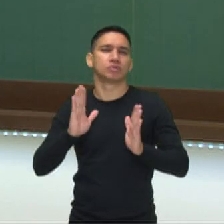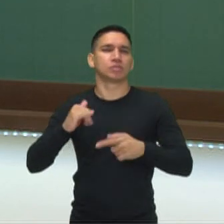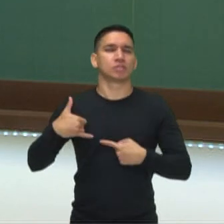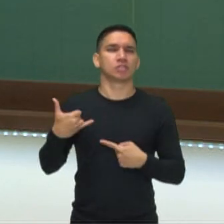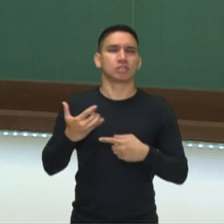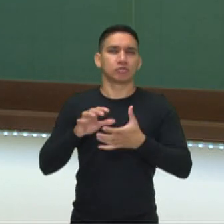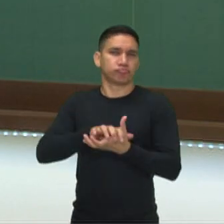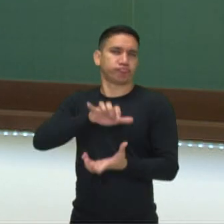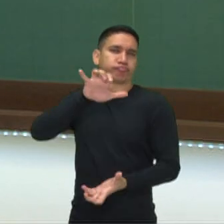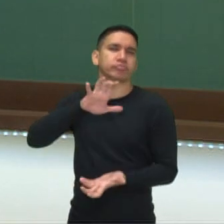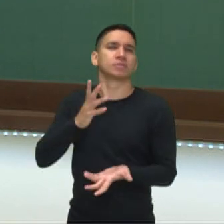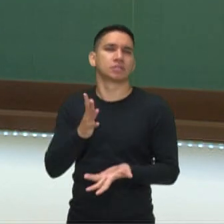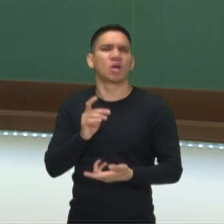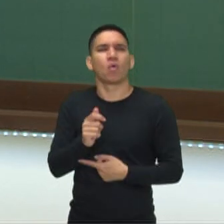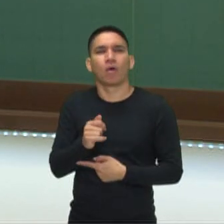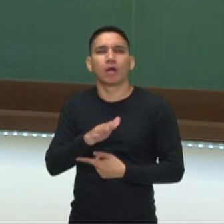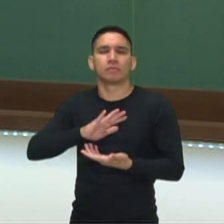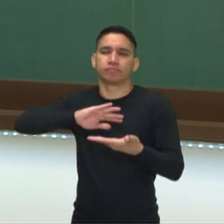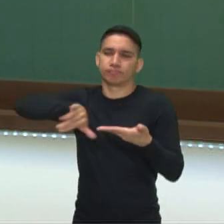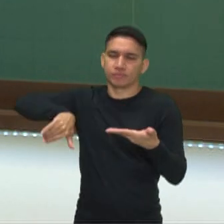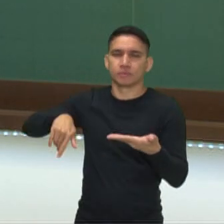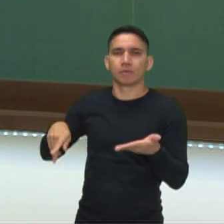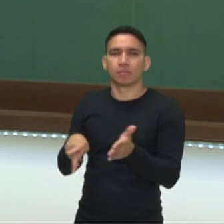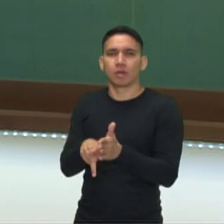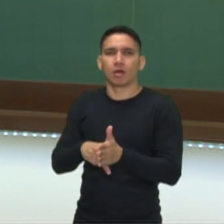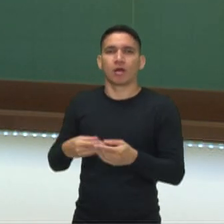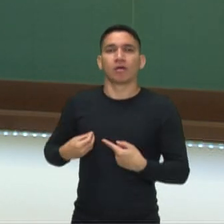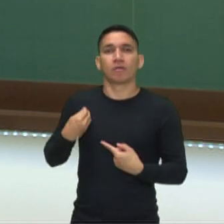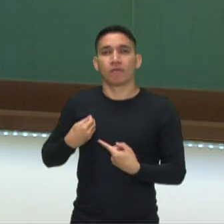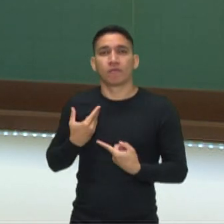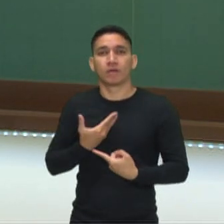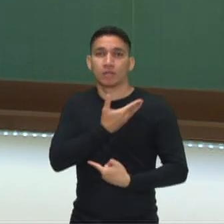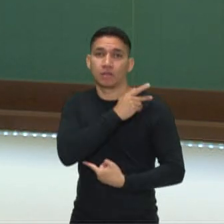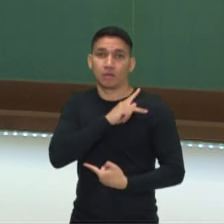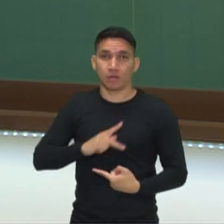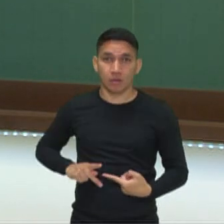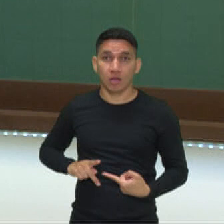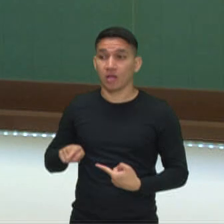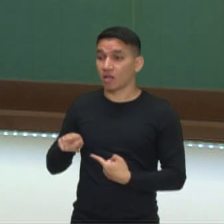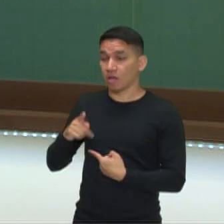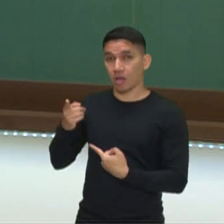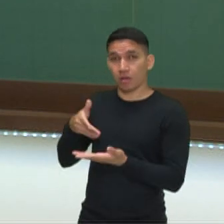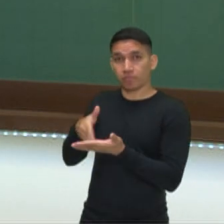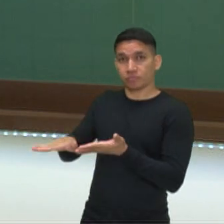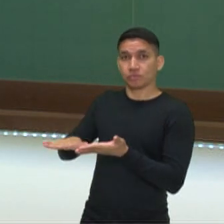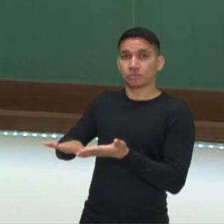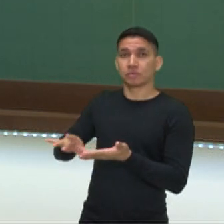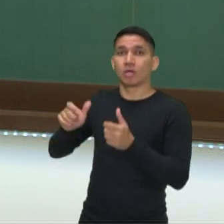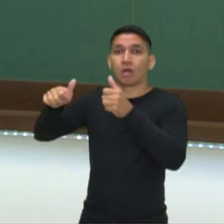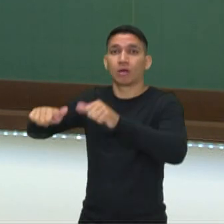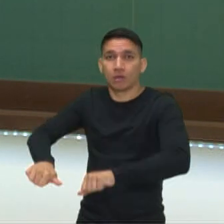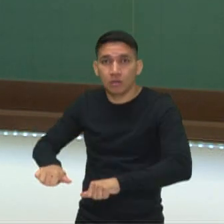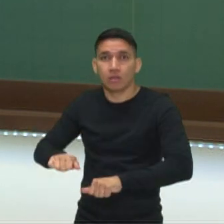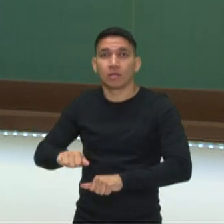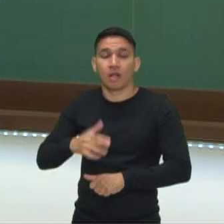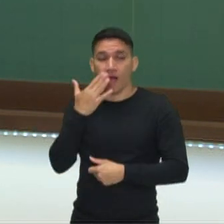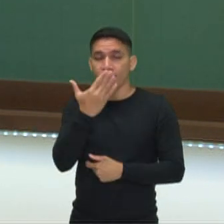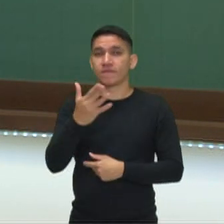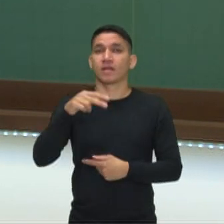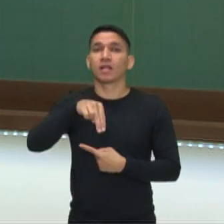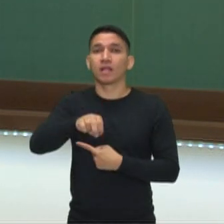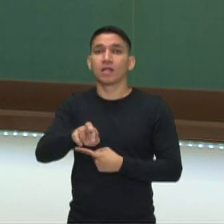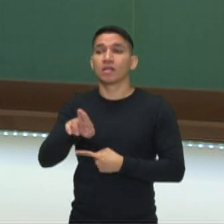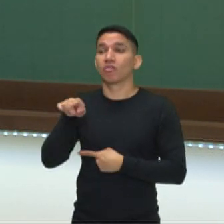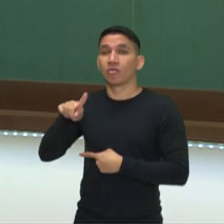já tinha praticamente se retirado da vida pública, ele foi acusado de traição por Nero e ele foi obrigado a se suicidar na frente de Nero, ele cortou